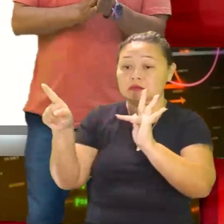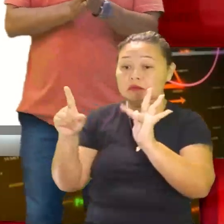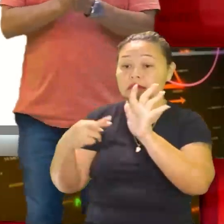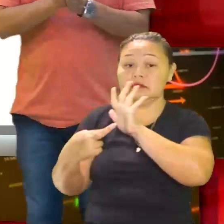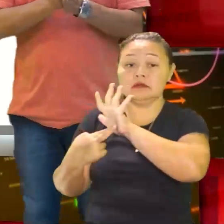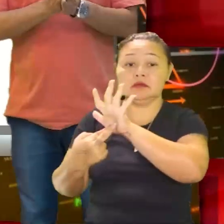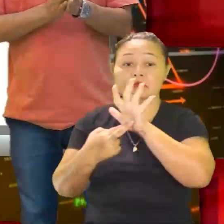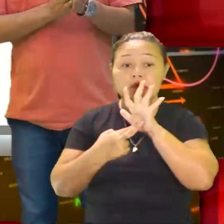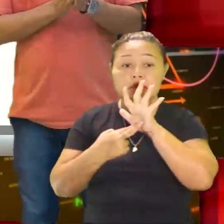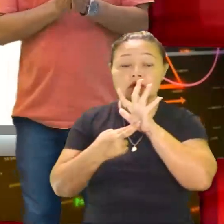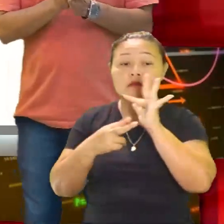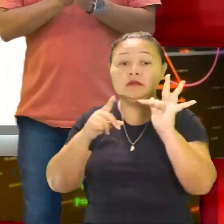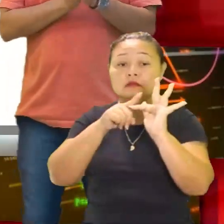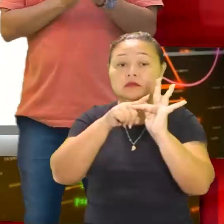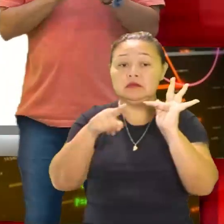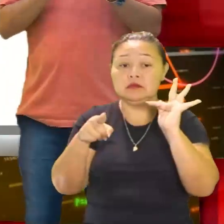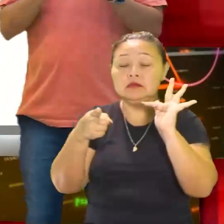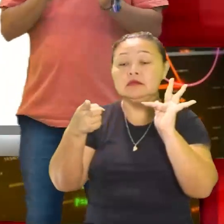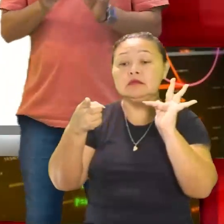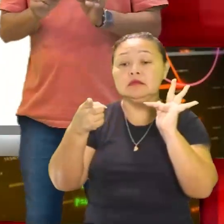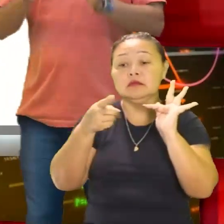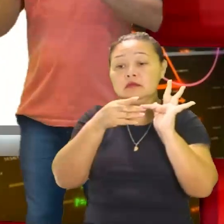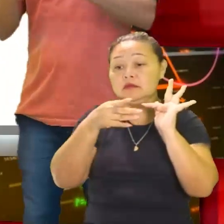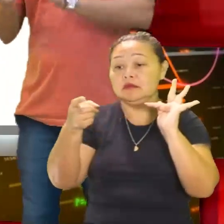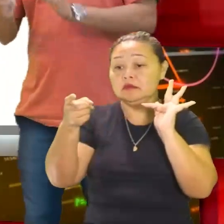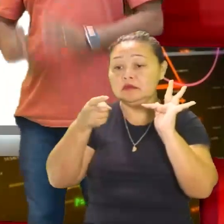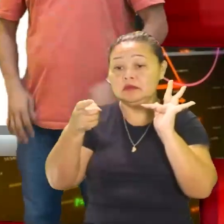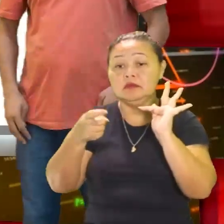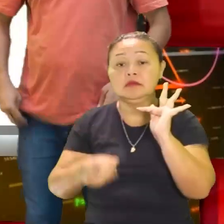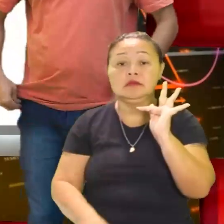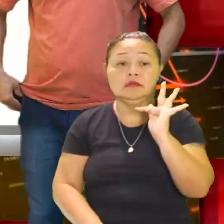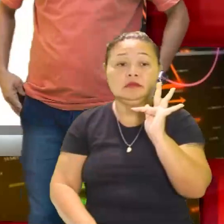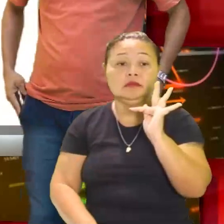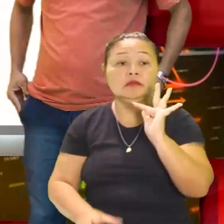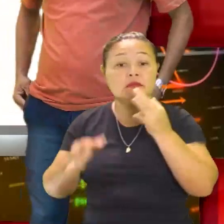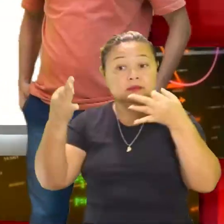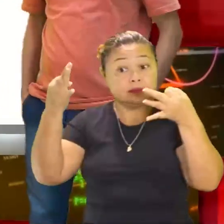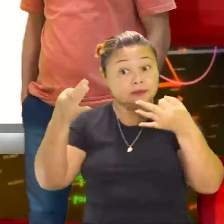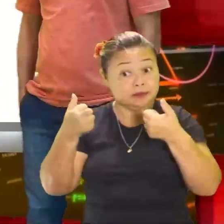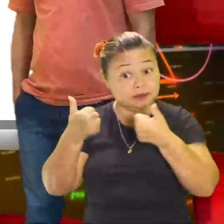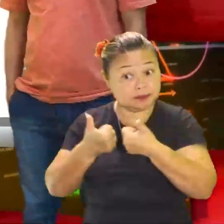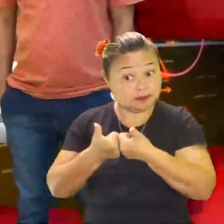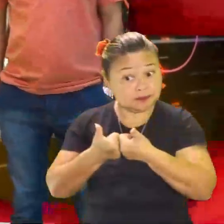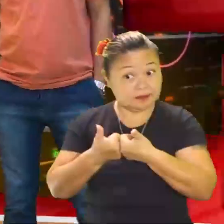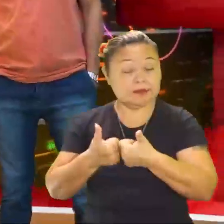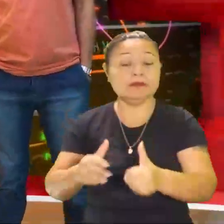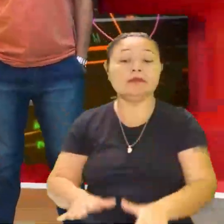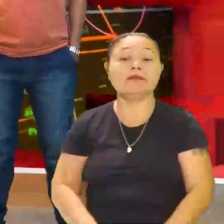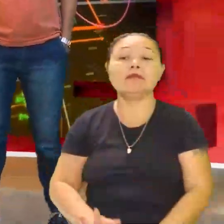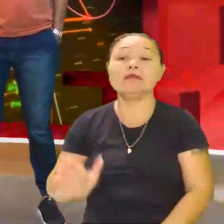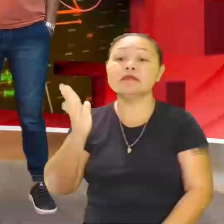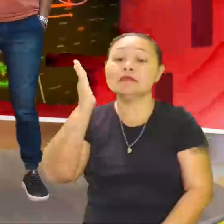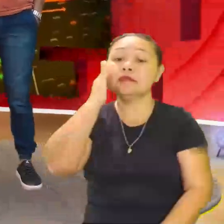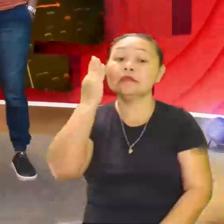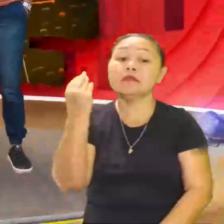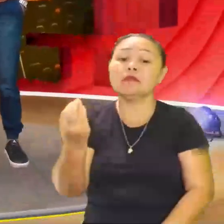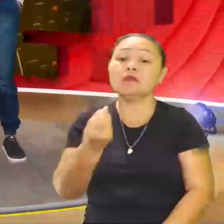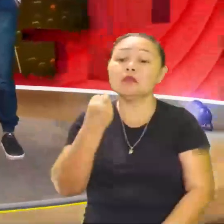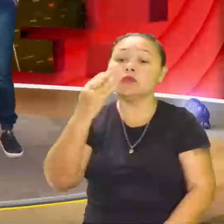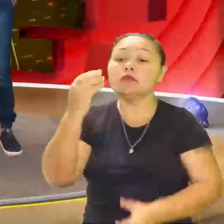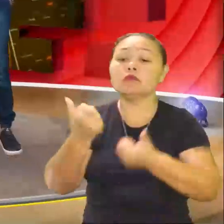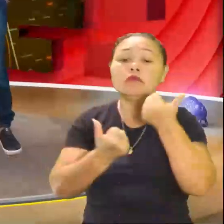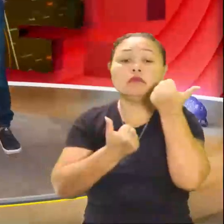nos representa uma função igual a módulo de x. Perfeito. Beleza? Então a gente ficou sabendo disso